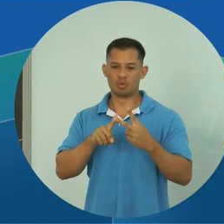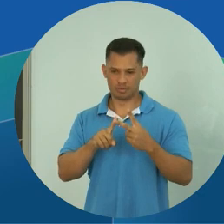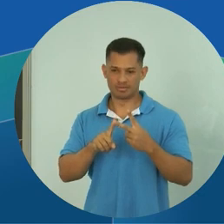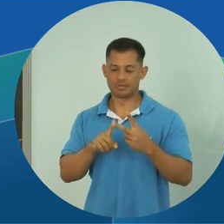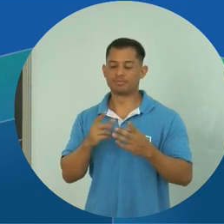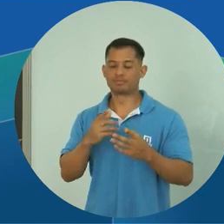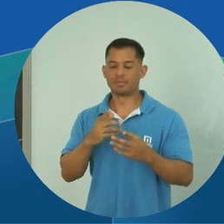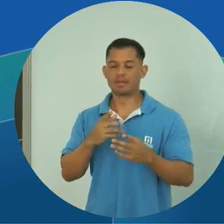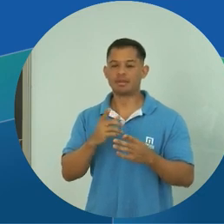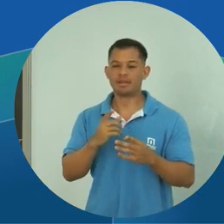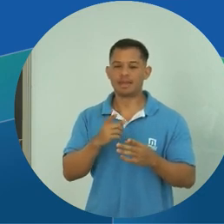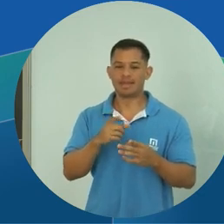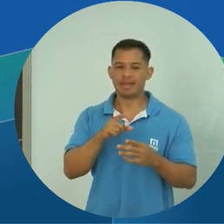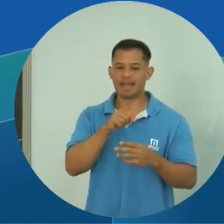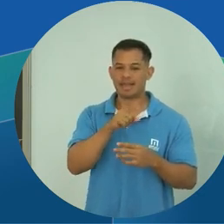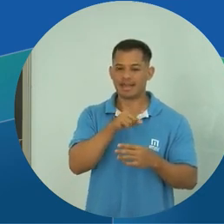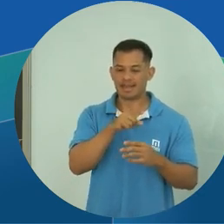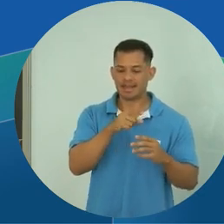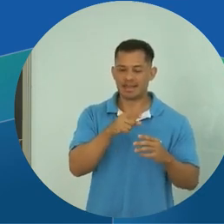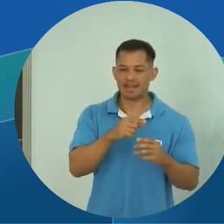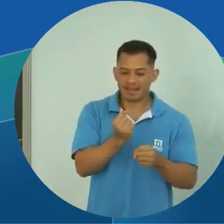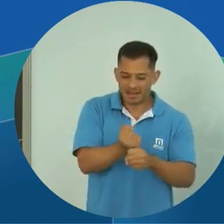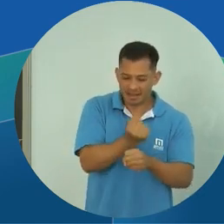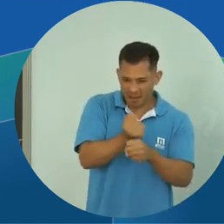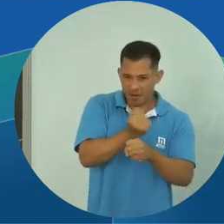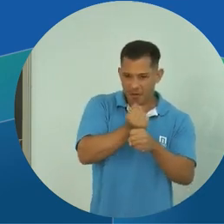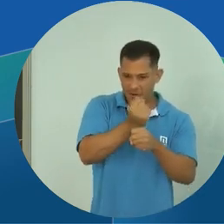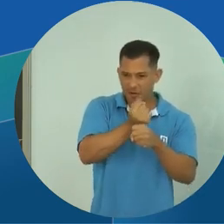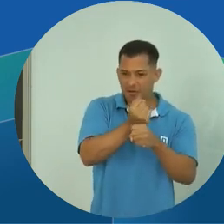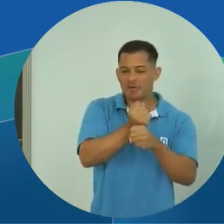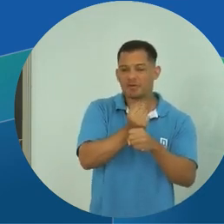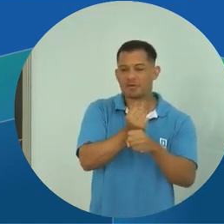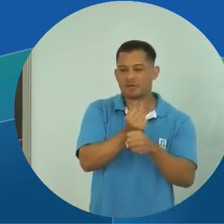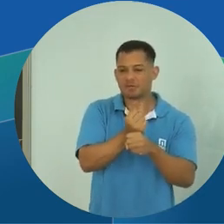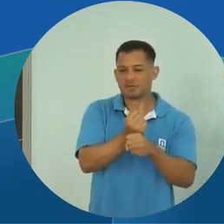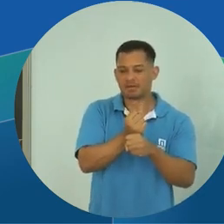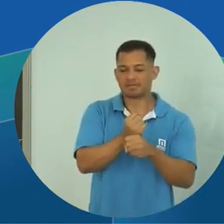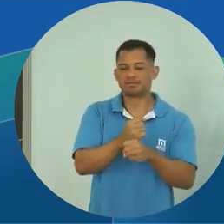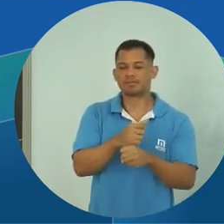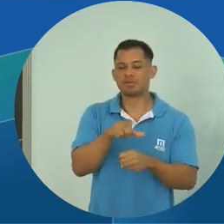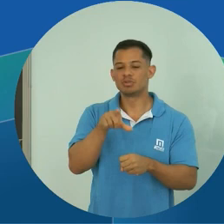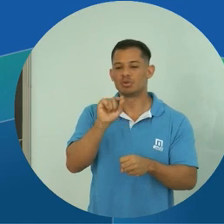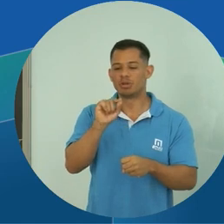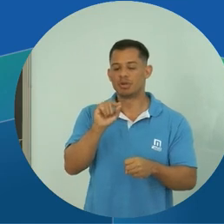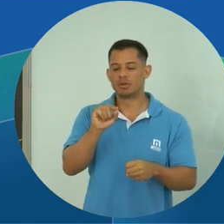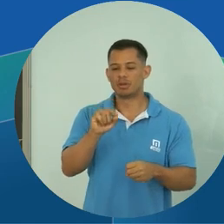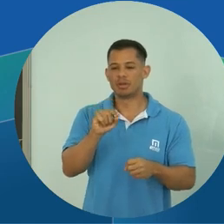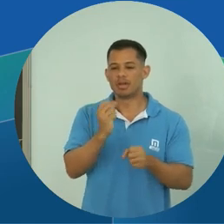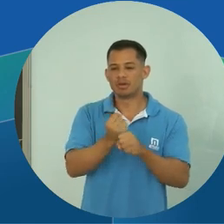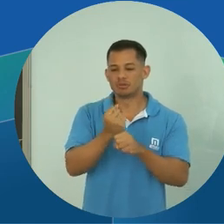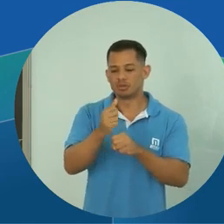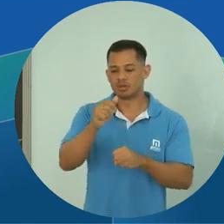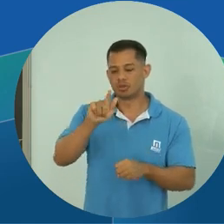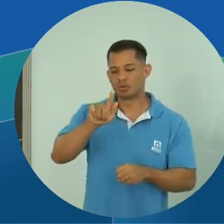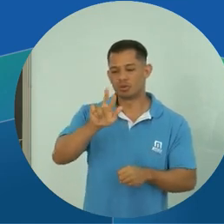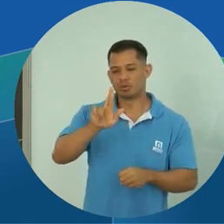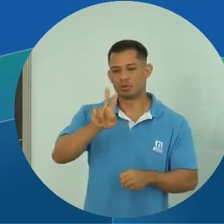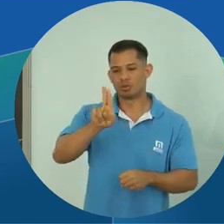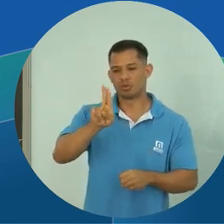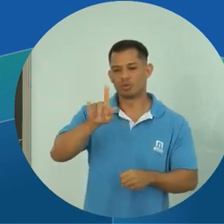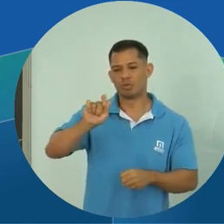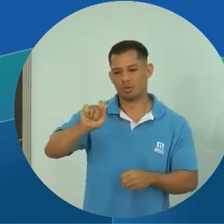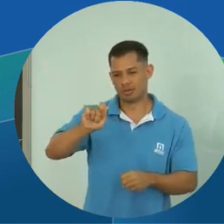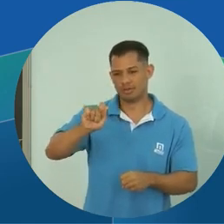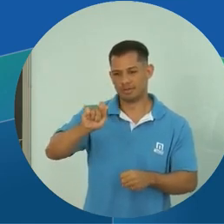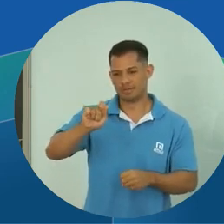foi feita, foi tida com a utilização de gruas, né? Então, quando a